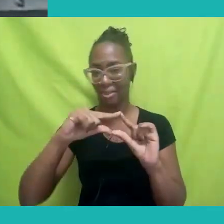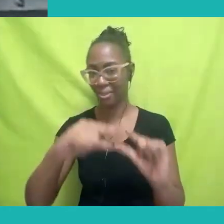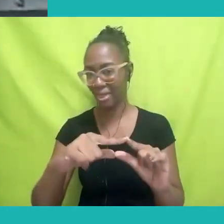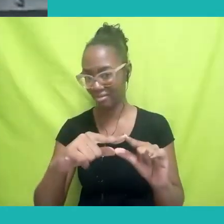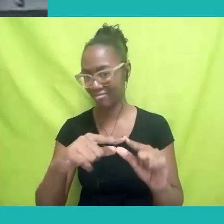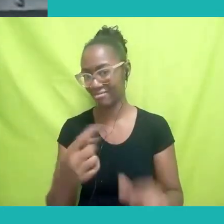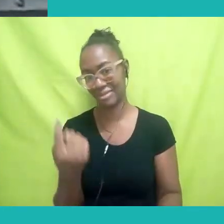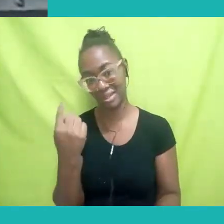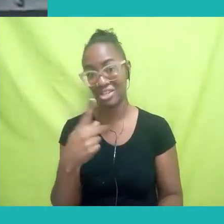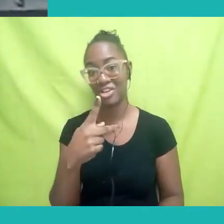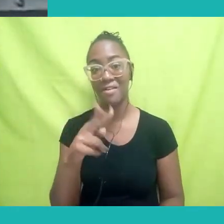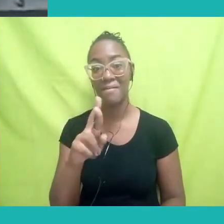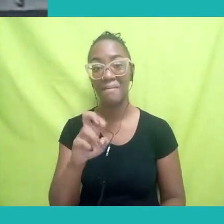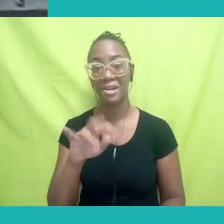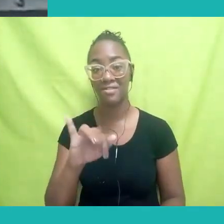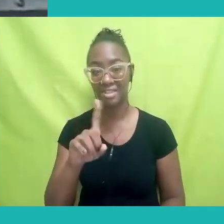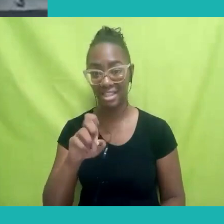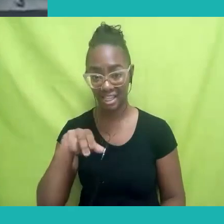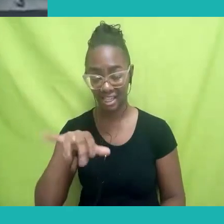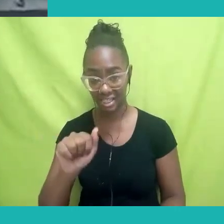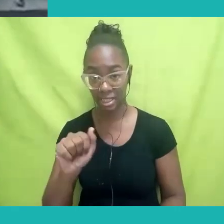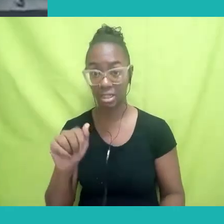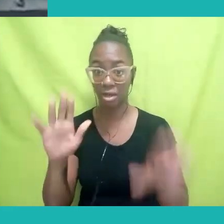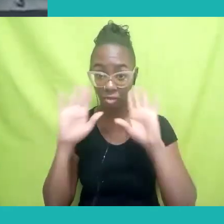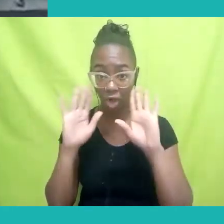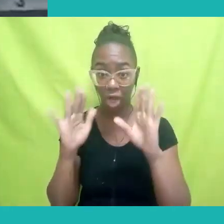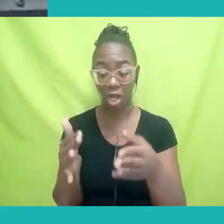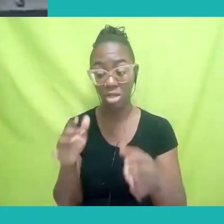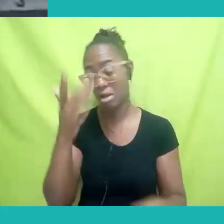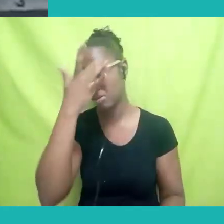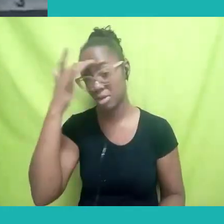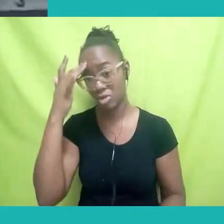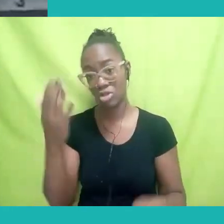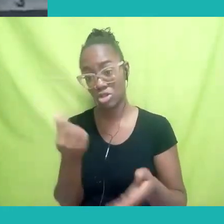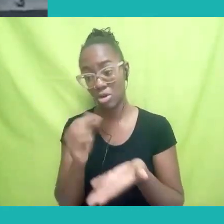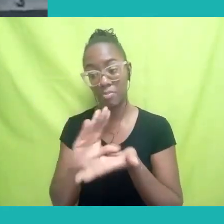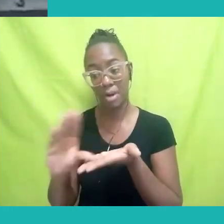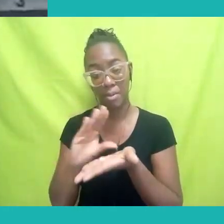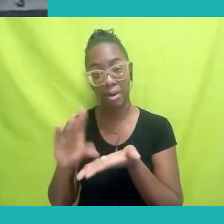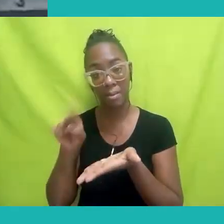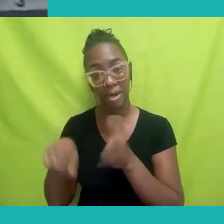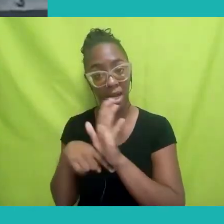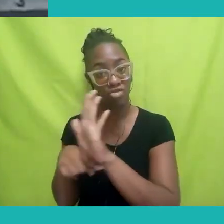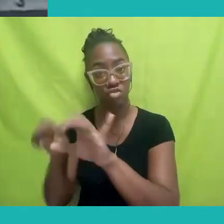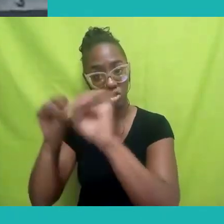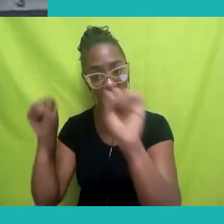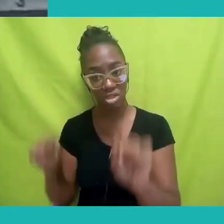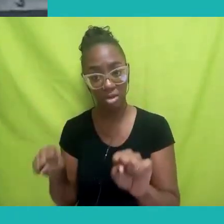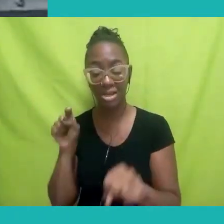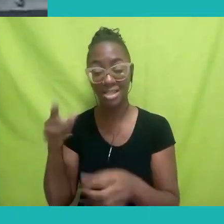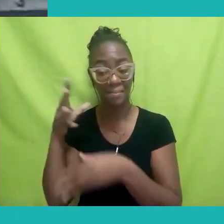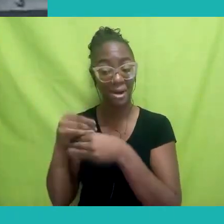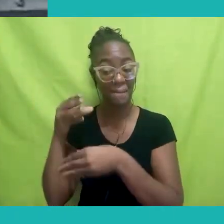previdência social, que é restrito aos que contribuem para o sistema. E essa característica contributiva ela